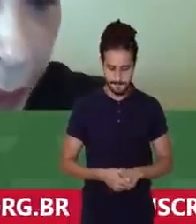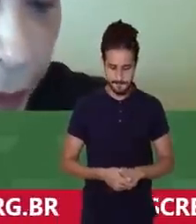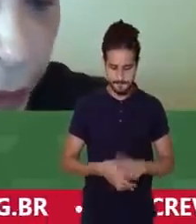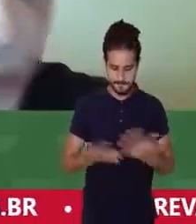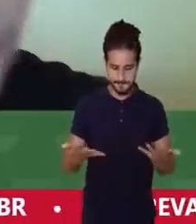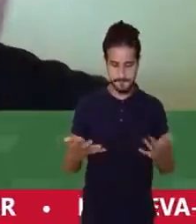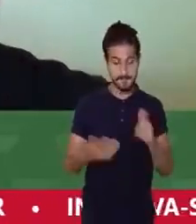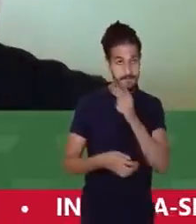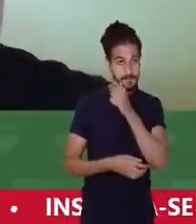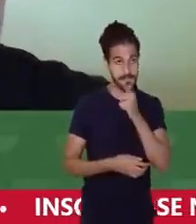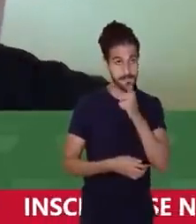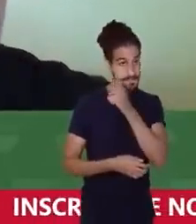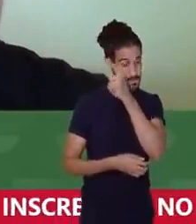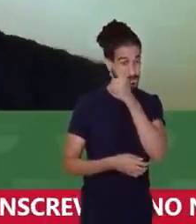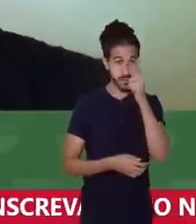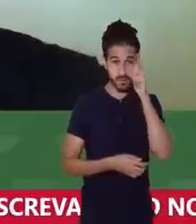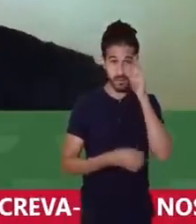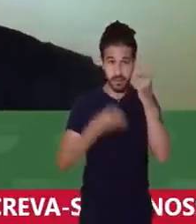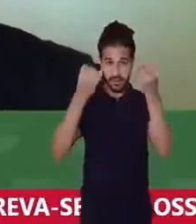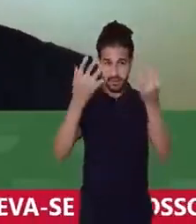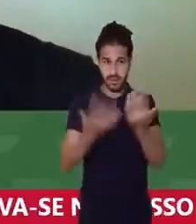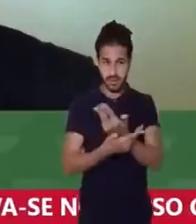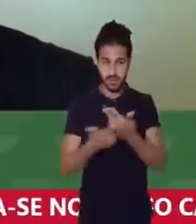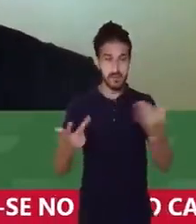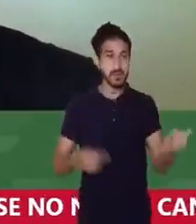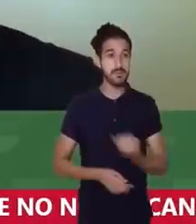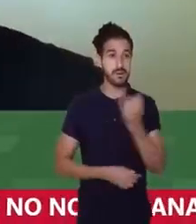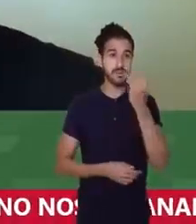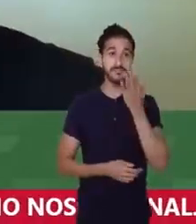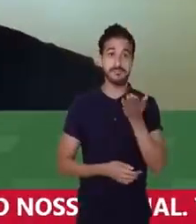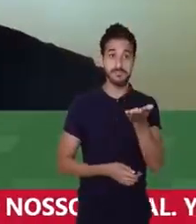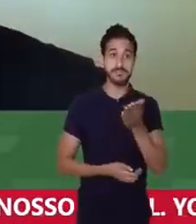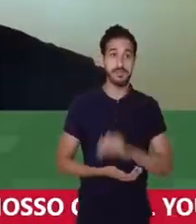Olha, Bongás, eu vou te falar uma coisa que eu acho que é fundamental.